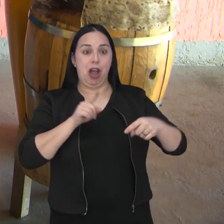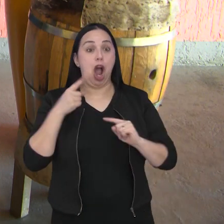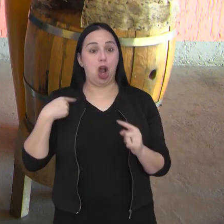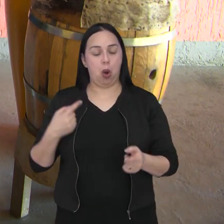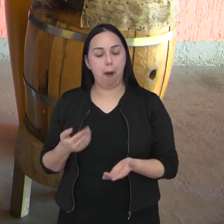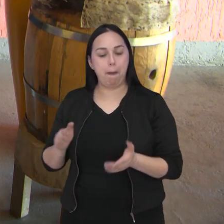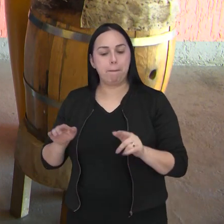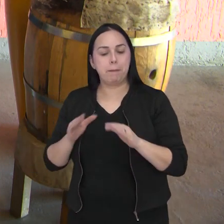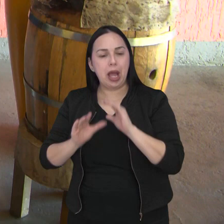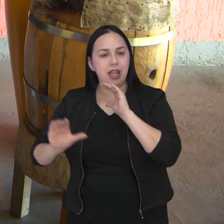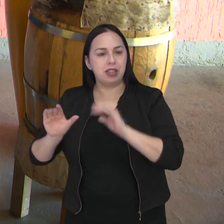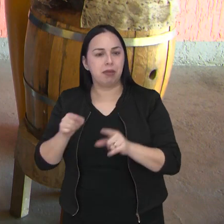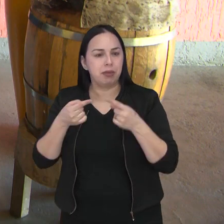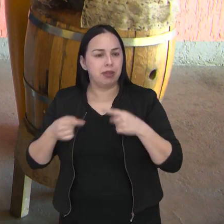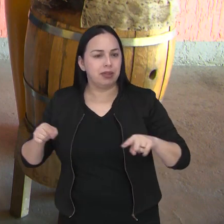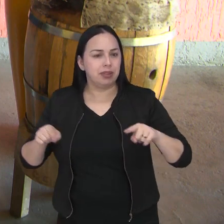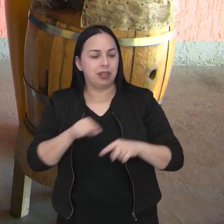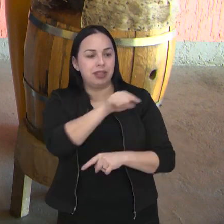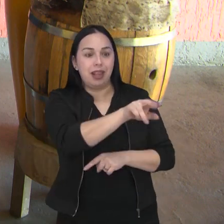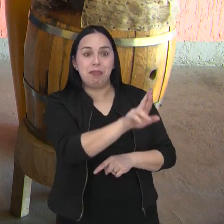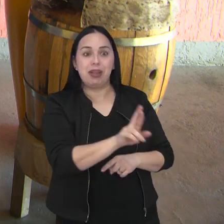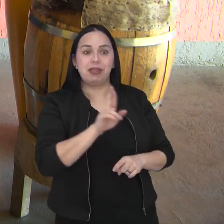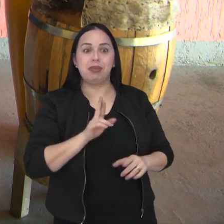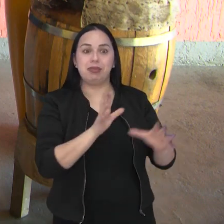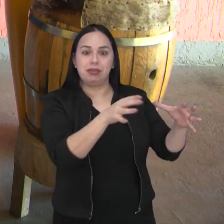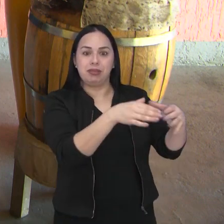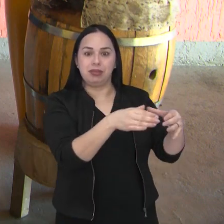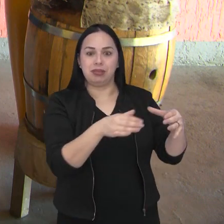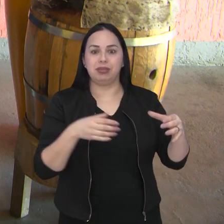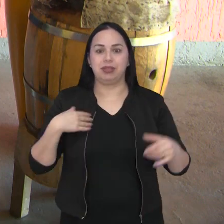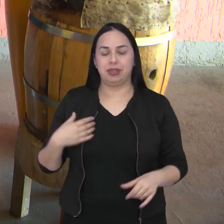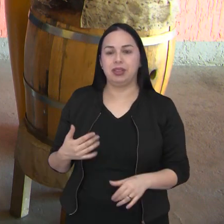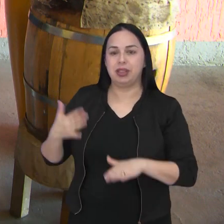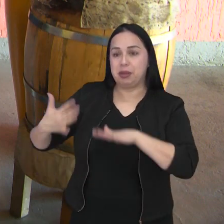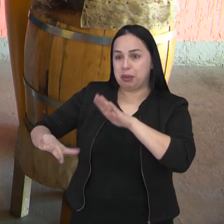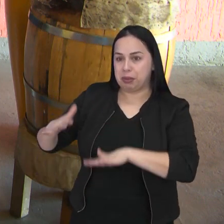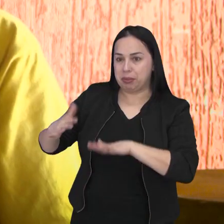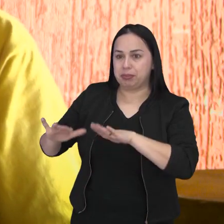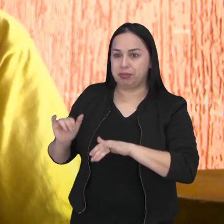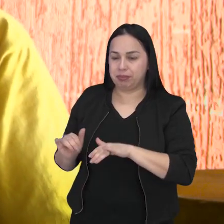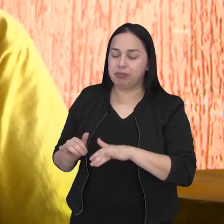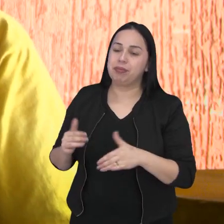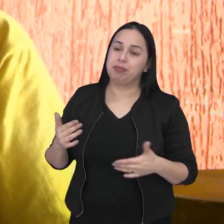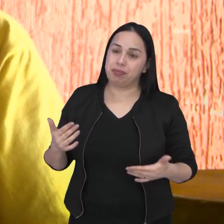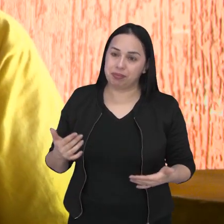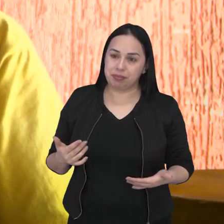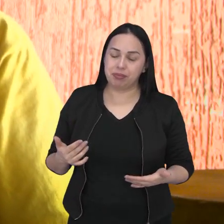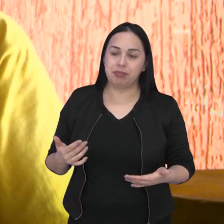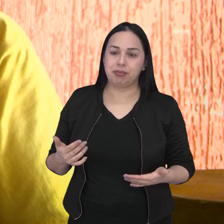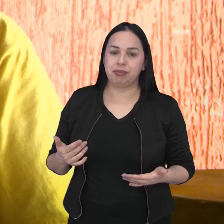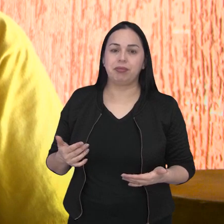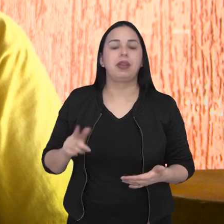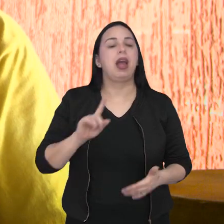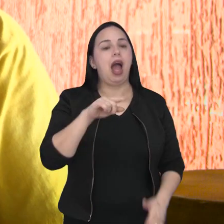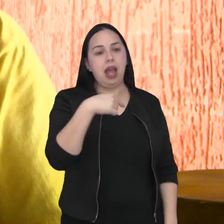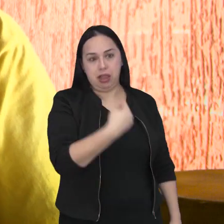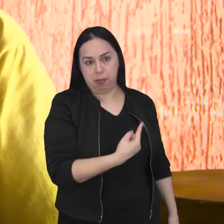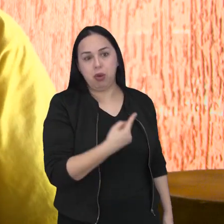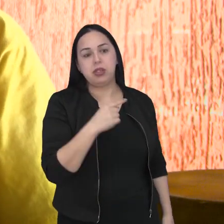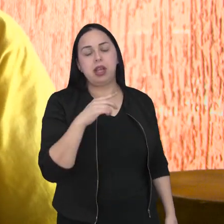um desafio. Um desafio. E aí você faz, por exemplo, você cantaria que parte? Com tanto pau no mato, embaúba e